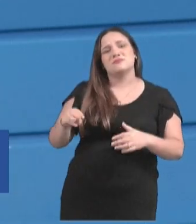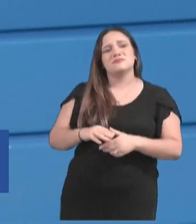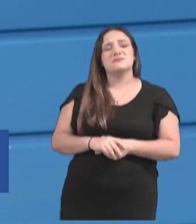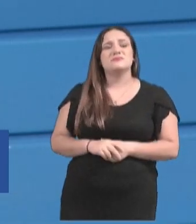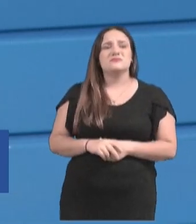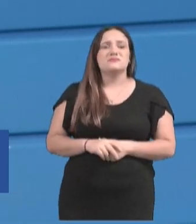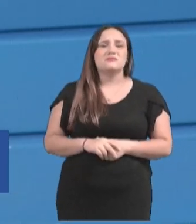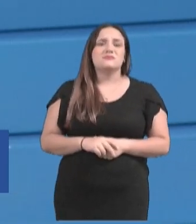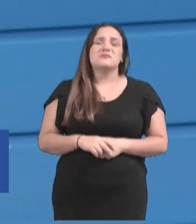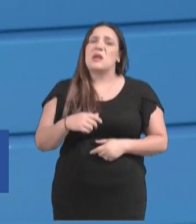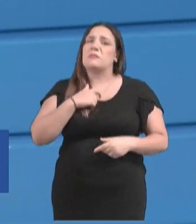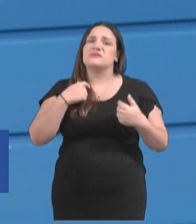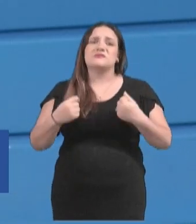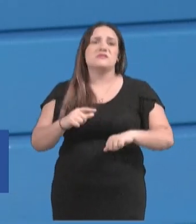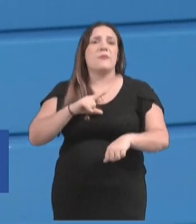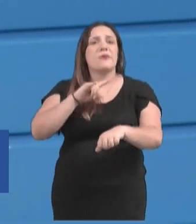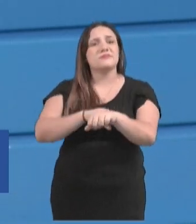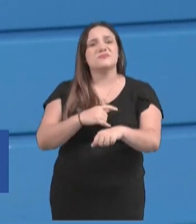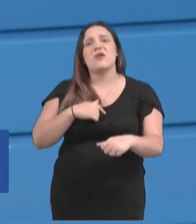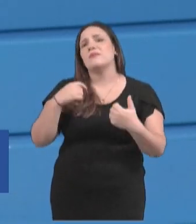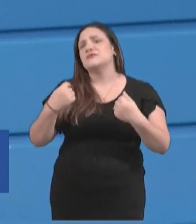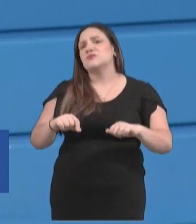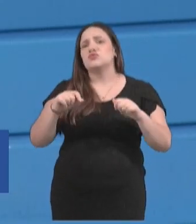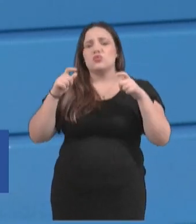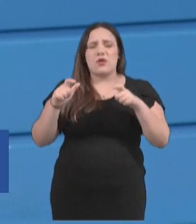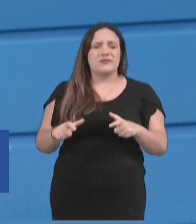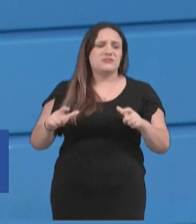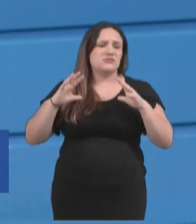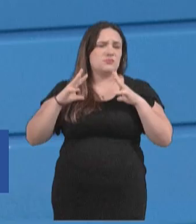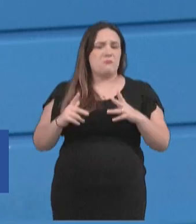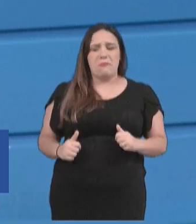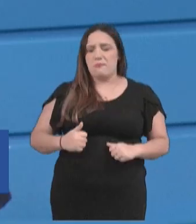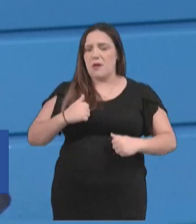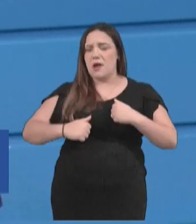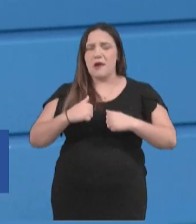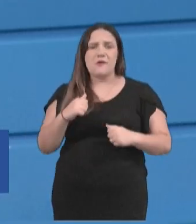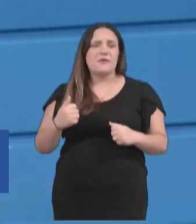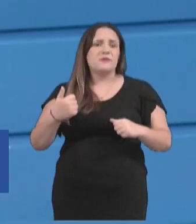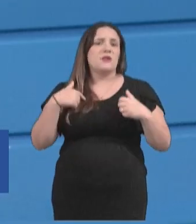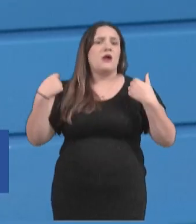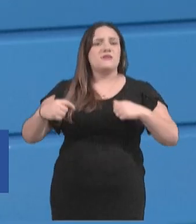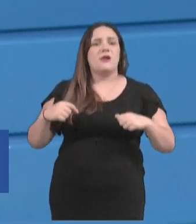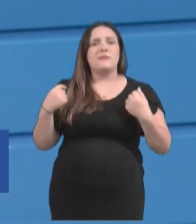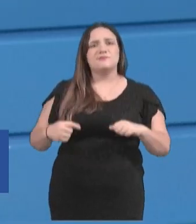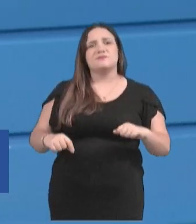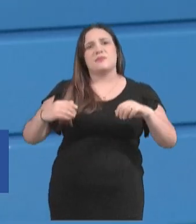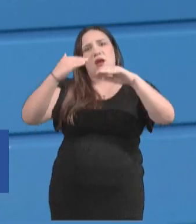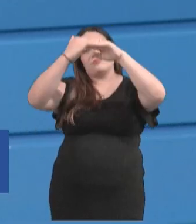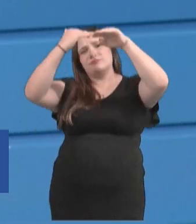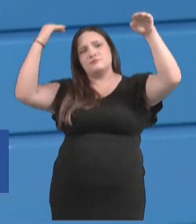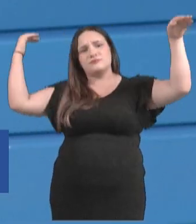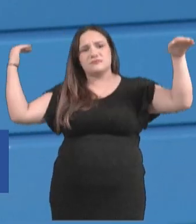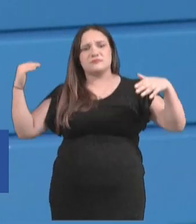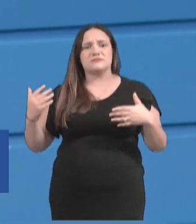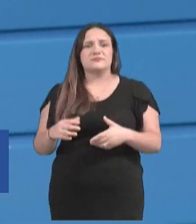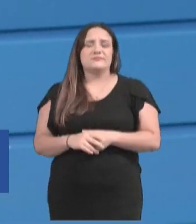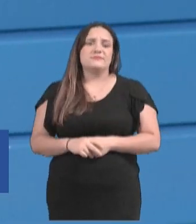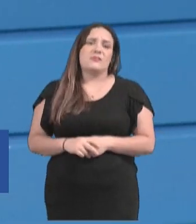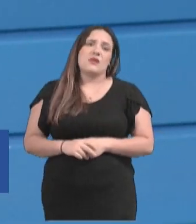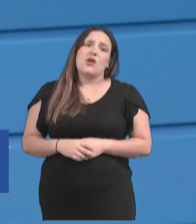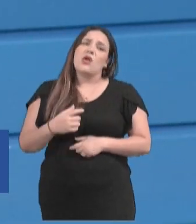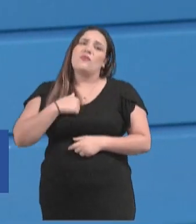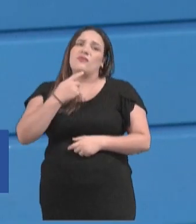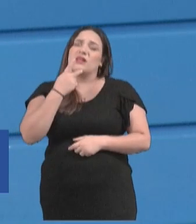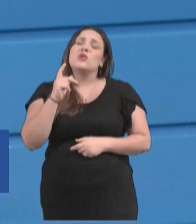casa, eu tinha que ter um banheiro, tinha que ter um lavatório, tinha que ter uma cobertura. Eu falei, então, vamos fazer o